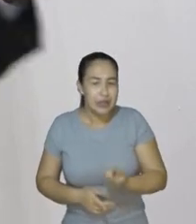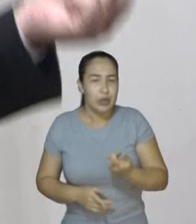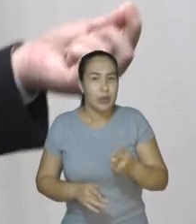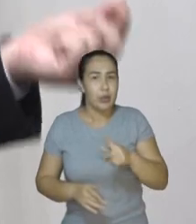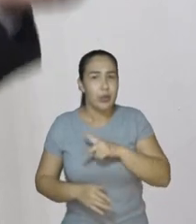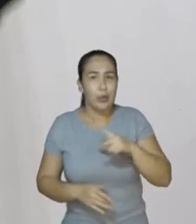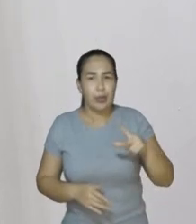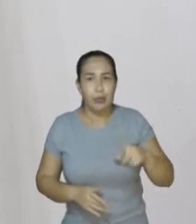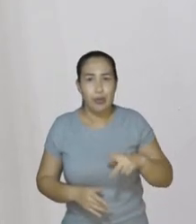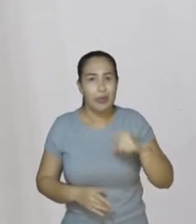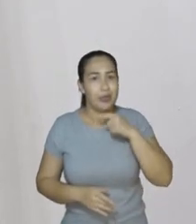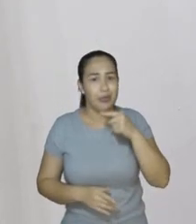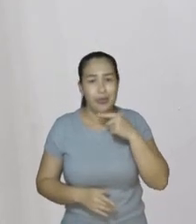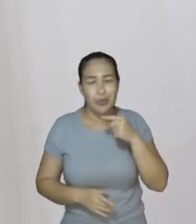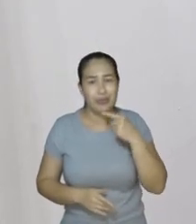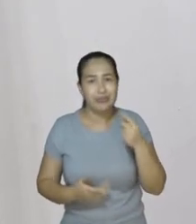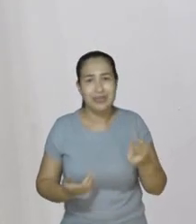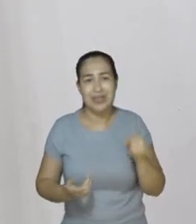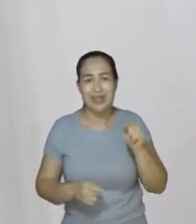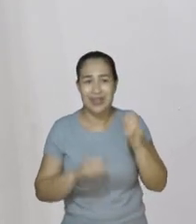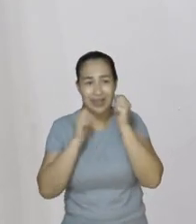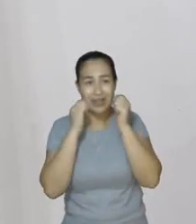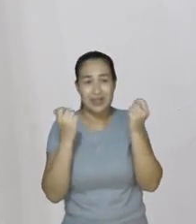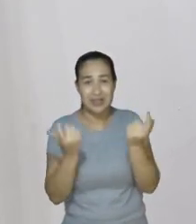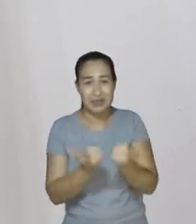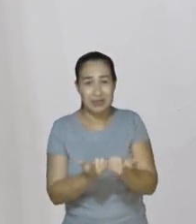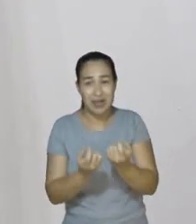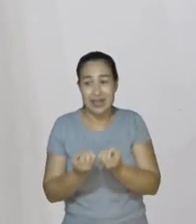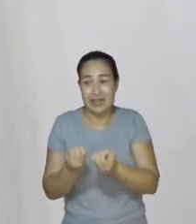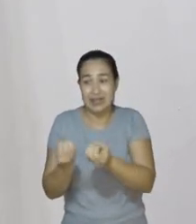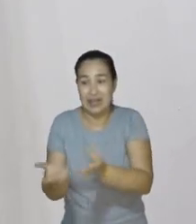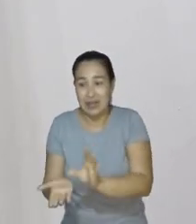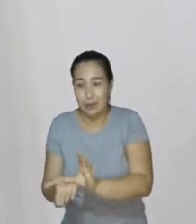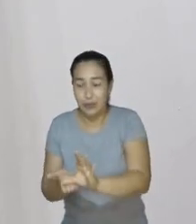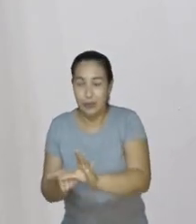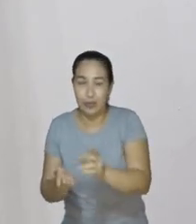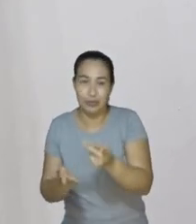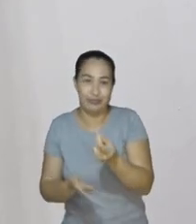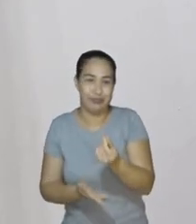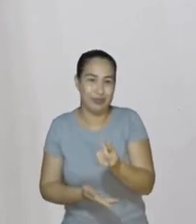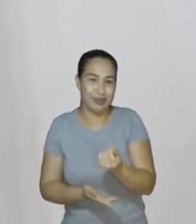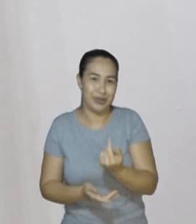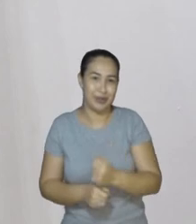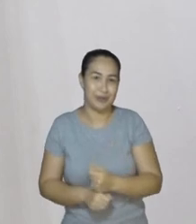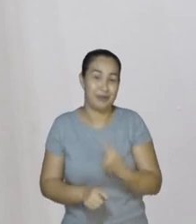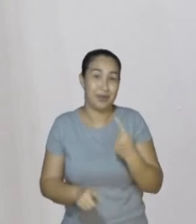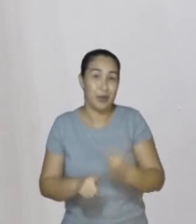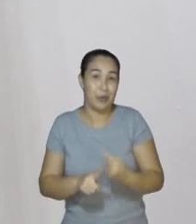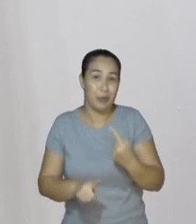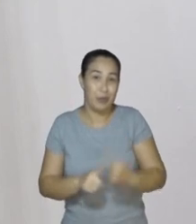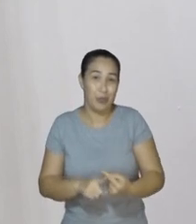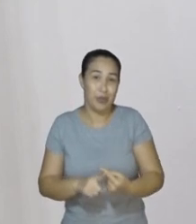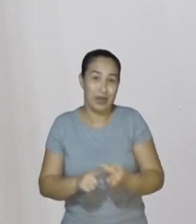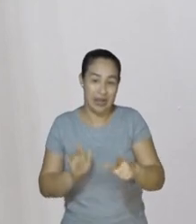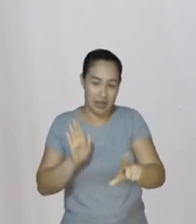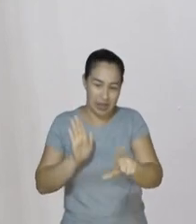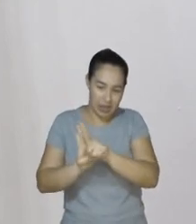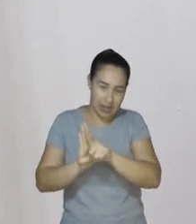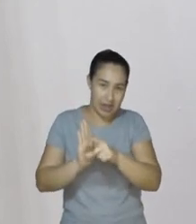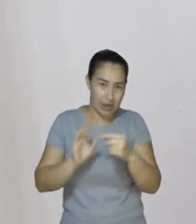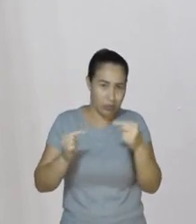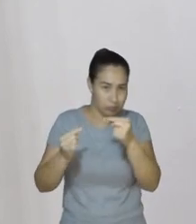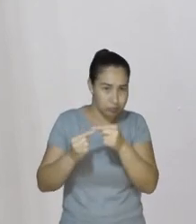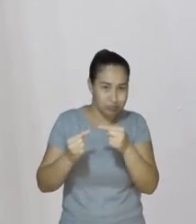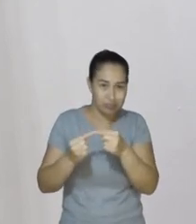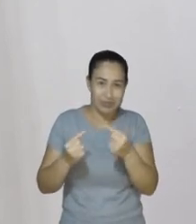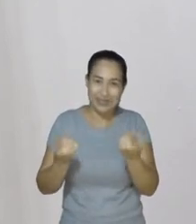que a Assembleia faça algum tipo de investimento no projeto, porque foge da legalidade. E estes 20